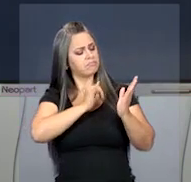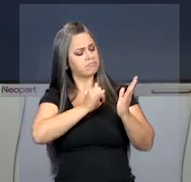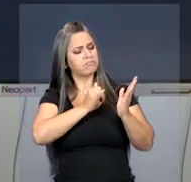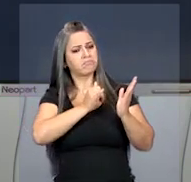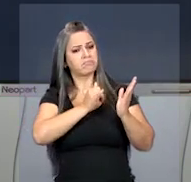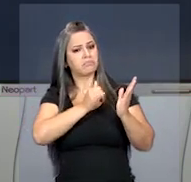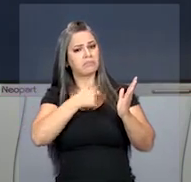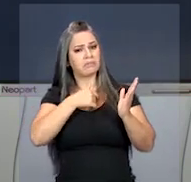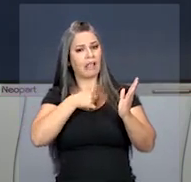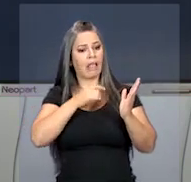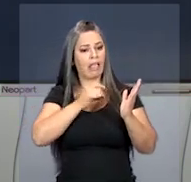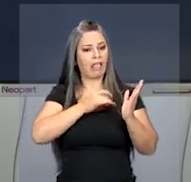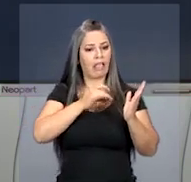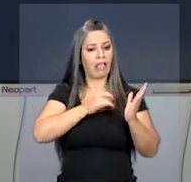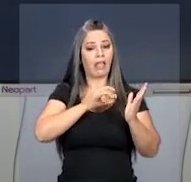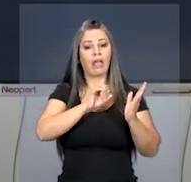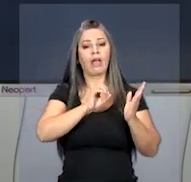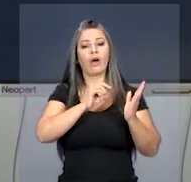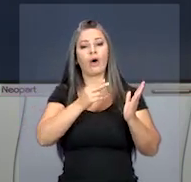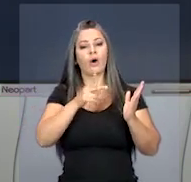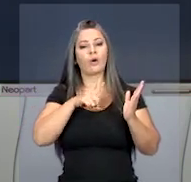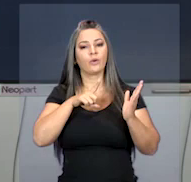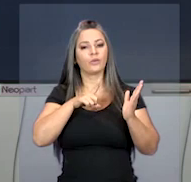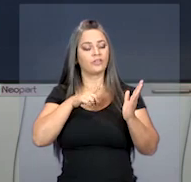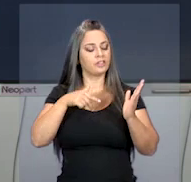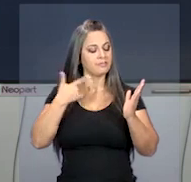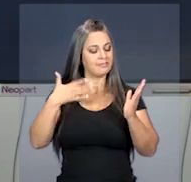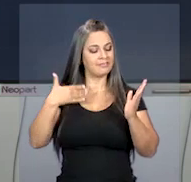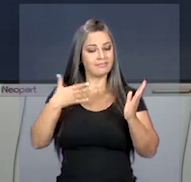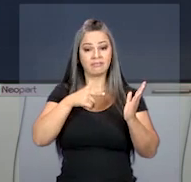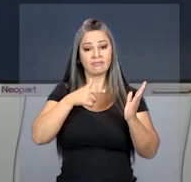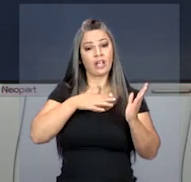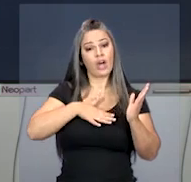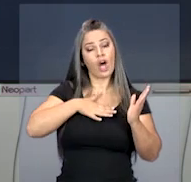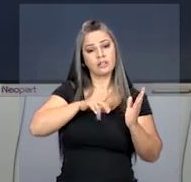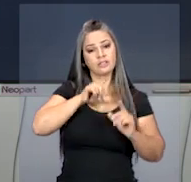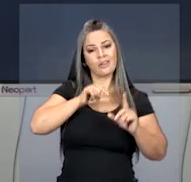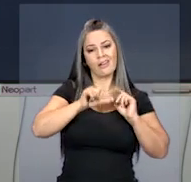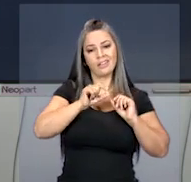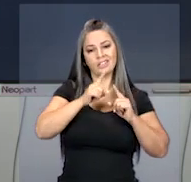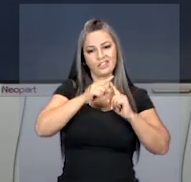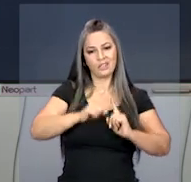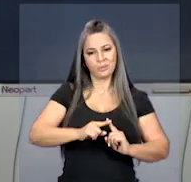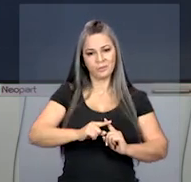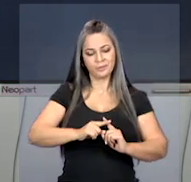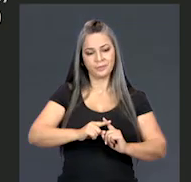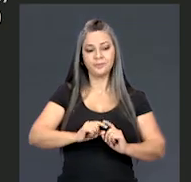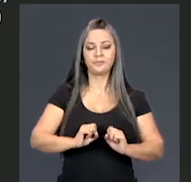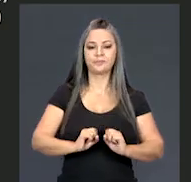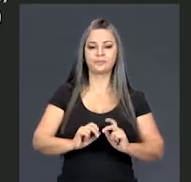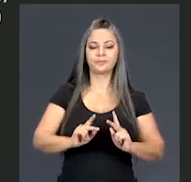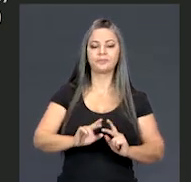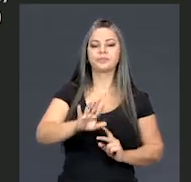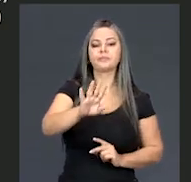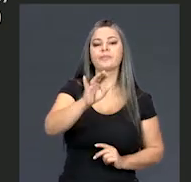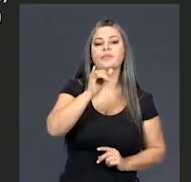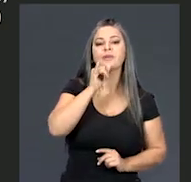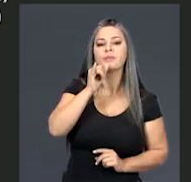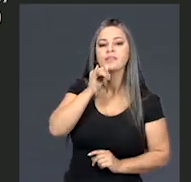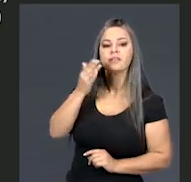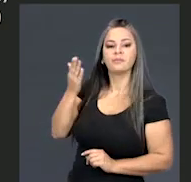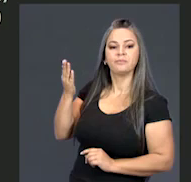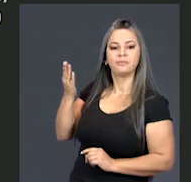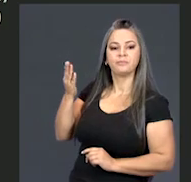de terror. Cada um de nós tem as suas preferências. E neste bimestre, quais serão nossas aulas?